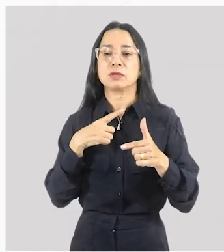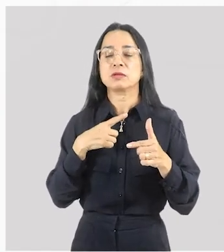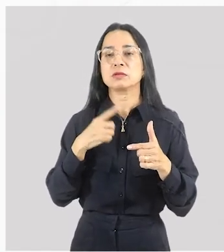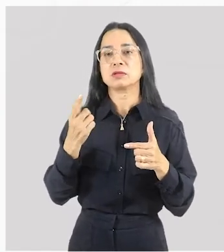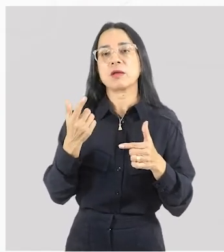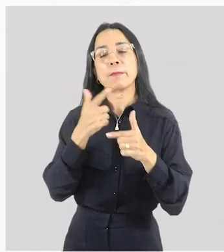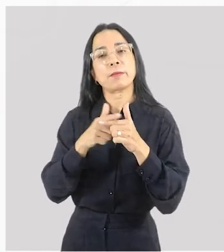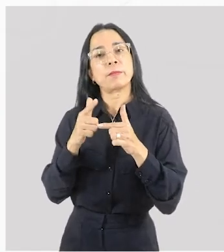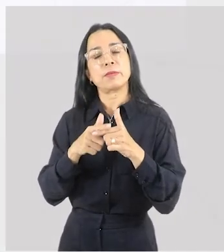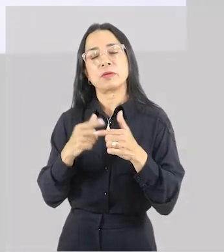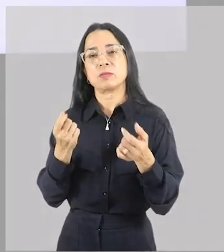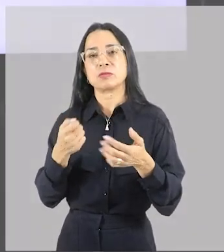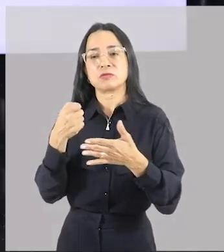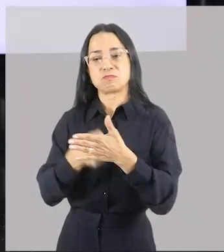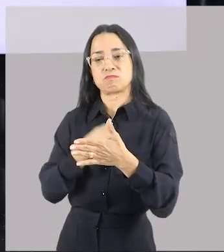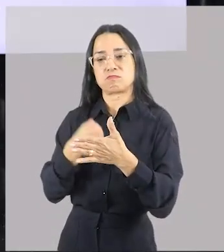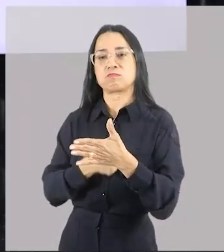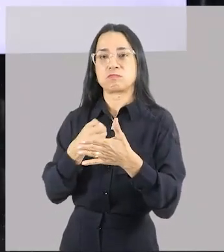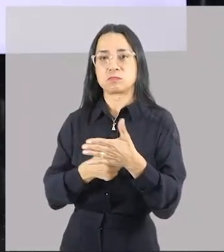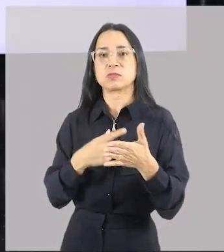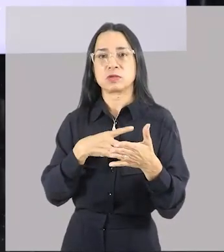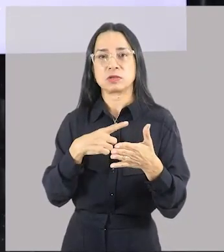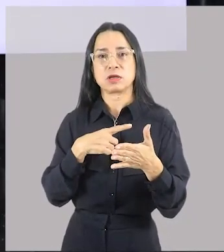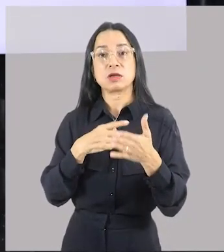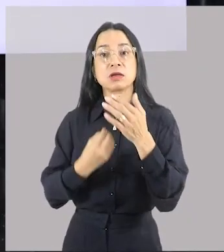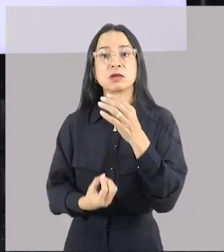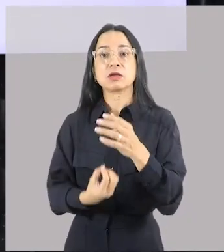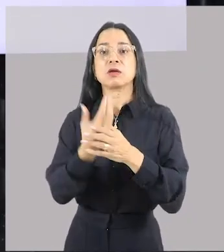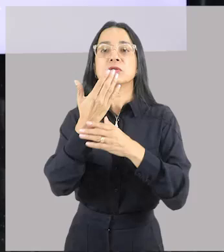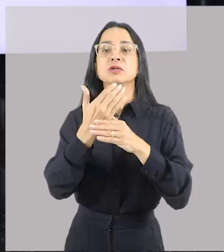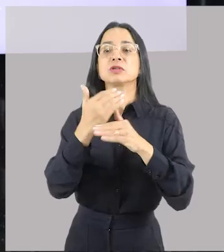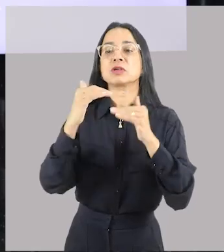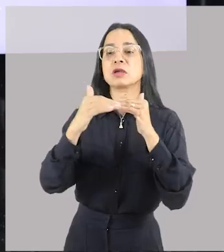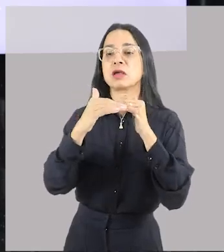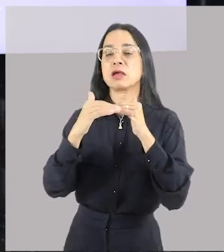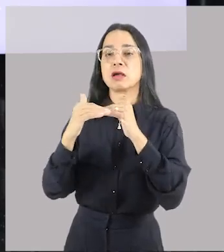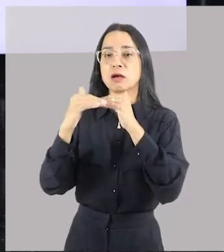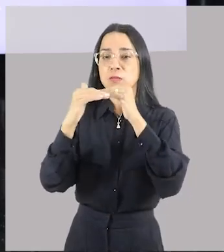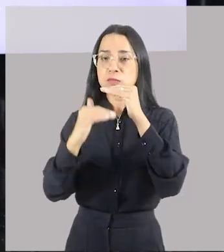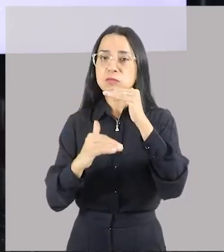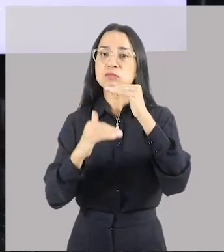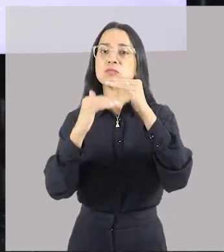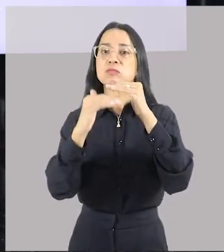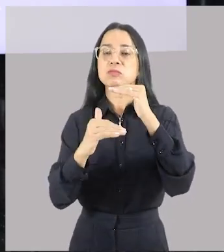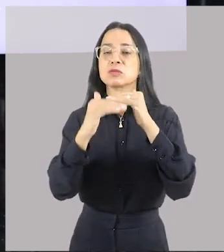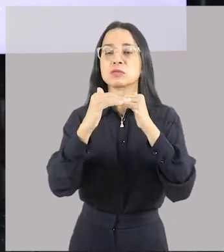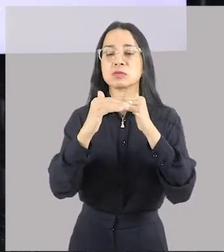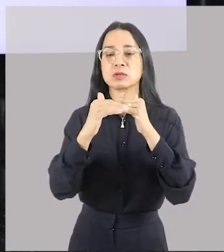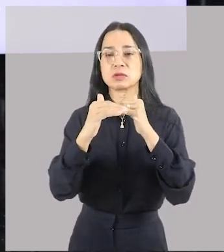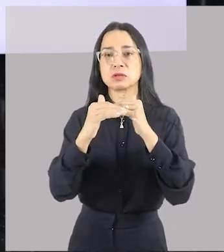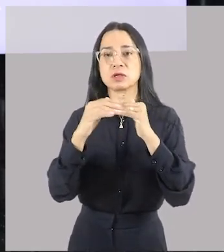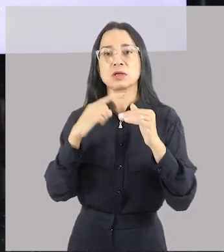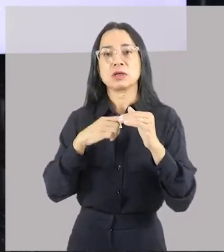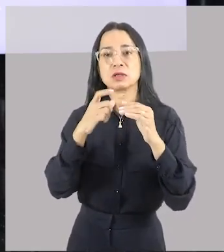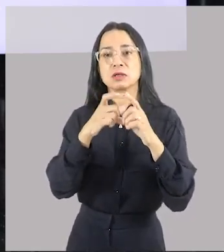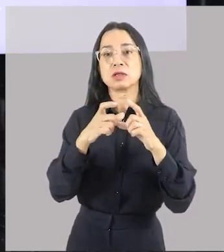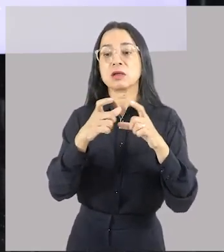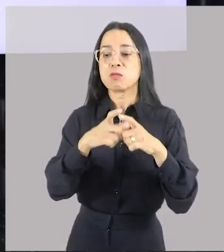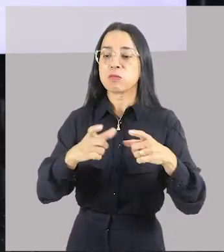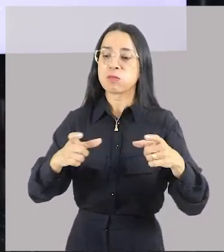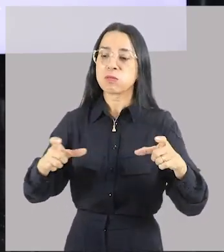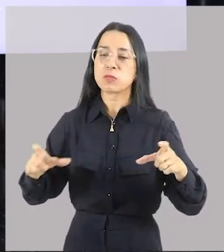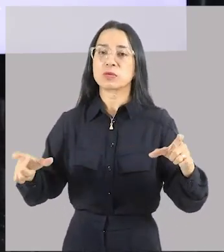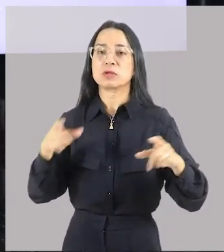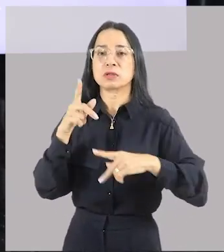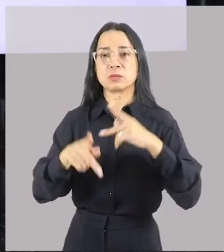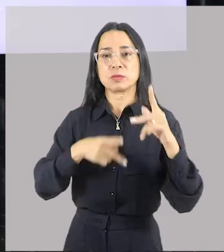que a sociedade enfrenta que a origem dele é a desigualdade. É o fato de que tem uma parcela muito grande da população que não vai ter acesso